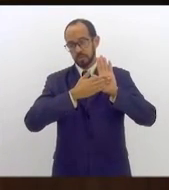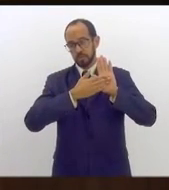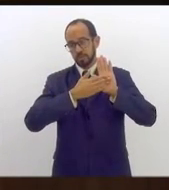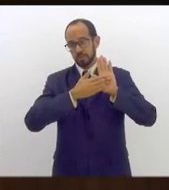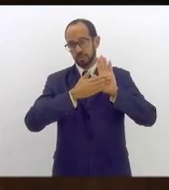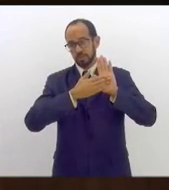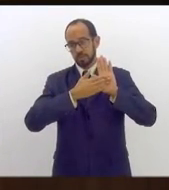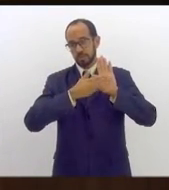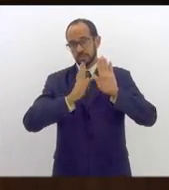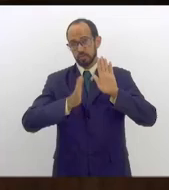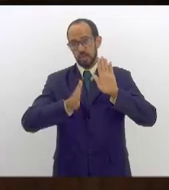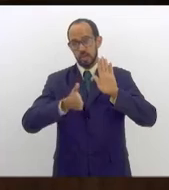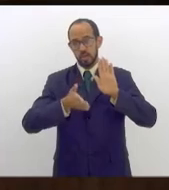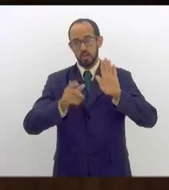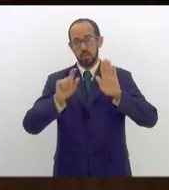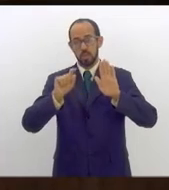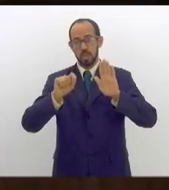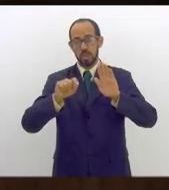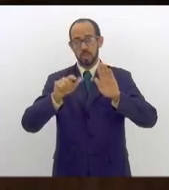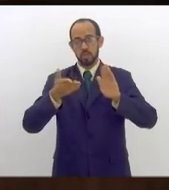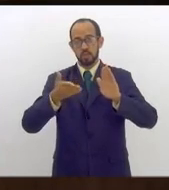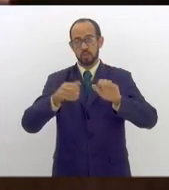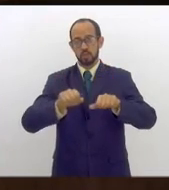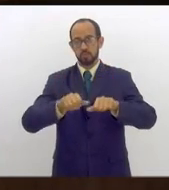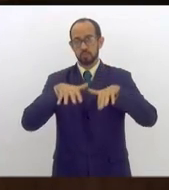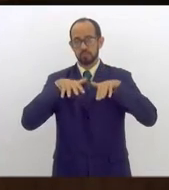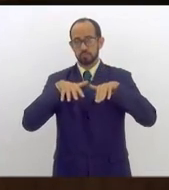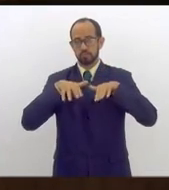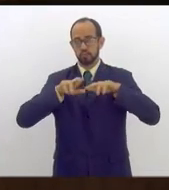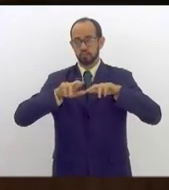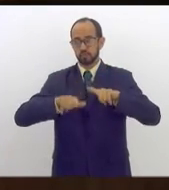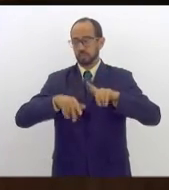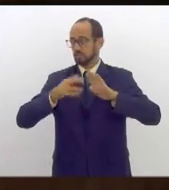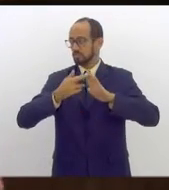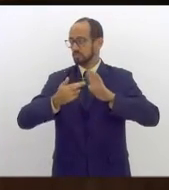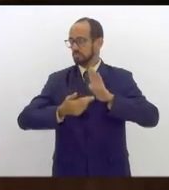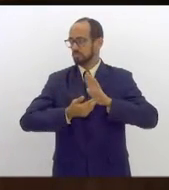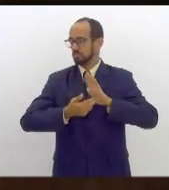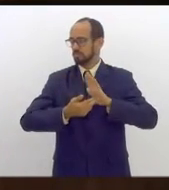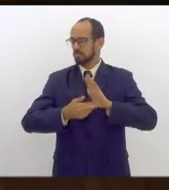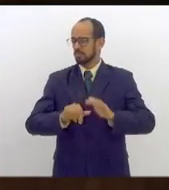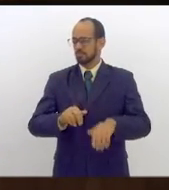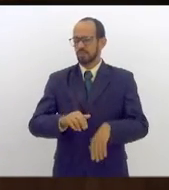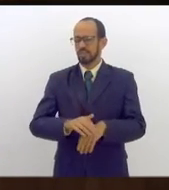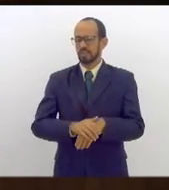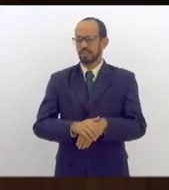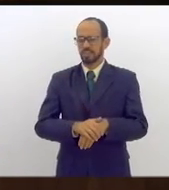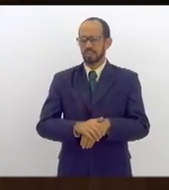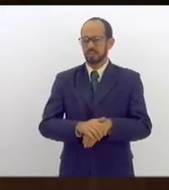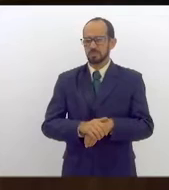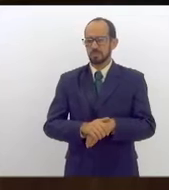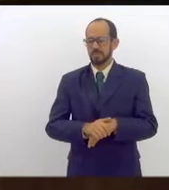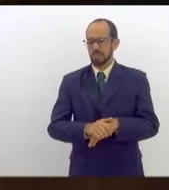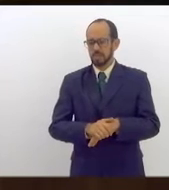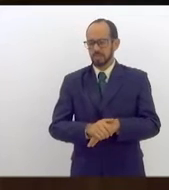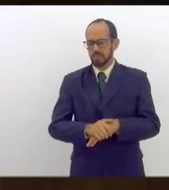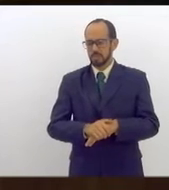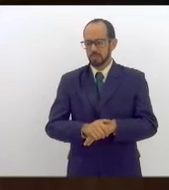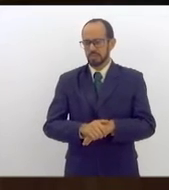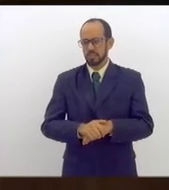hoje é uma sessão fora dos padrões, não teve expediente inicial, não teve expediente